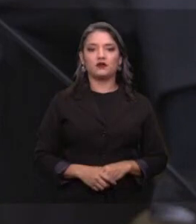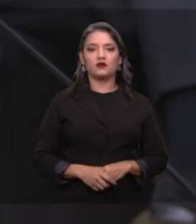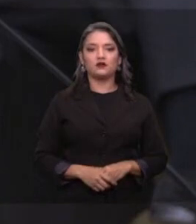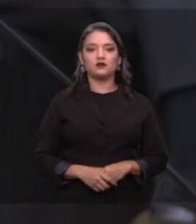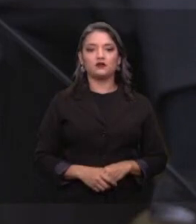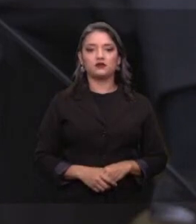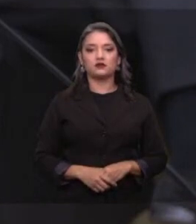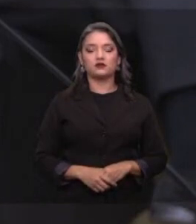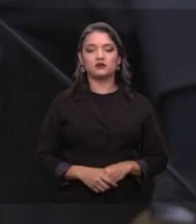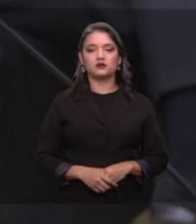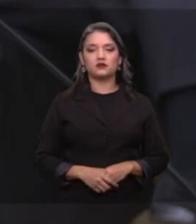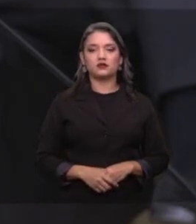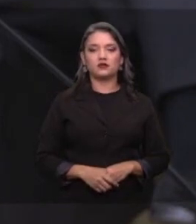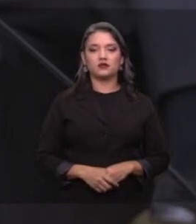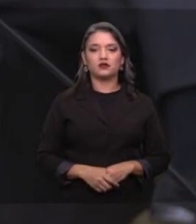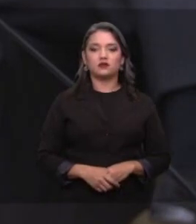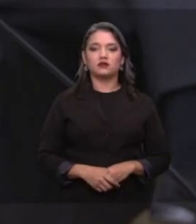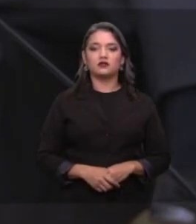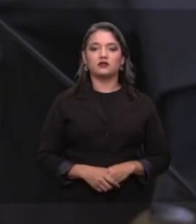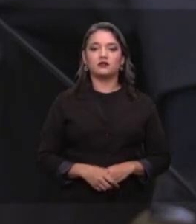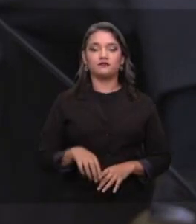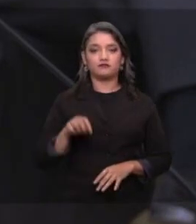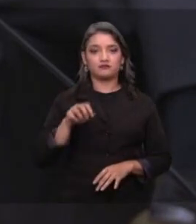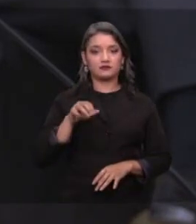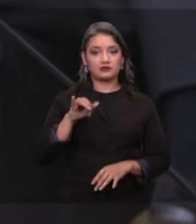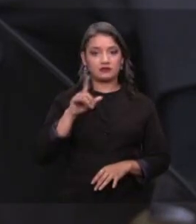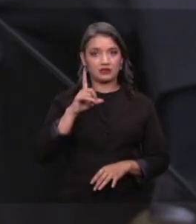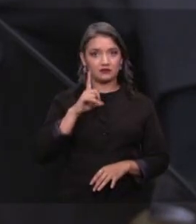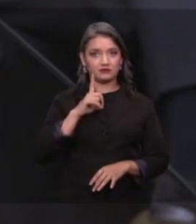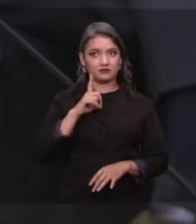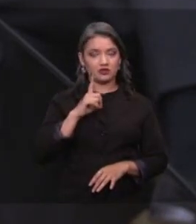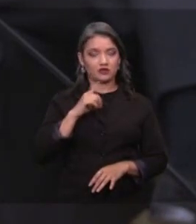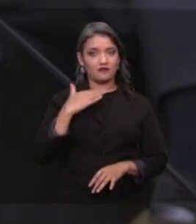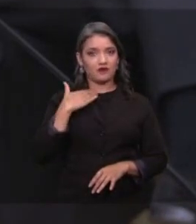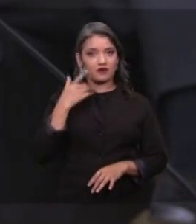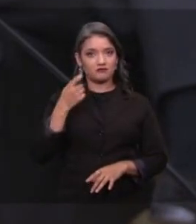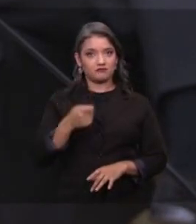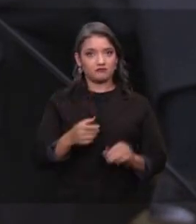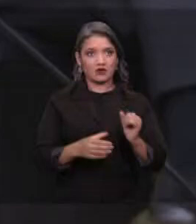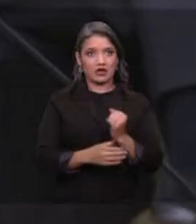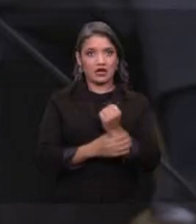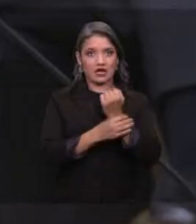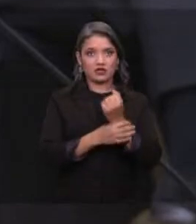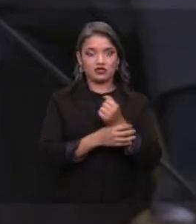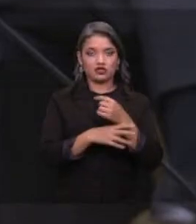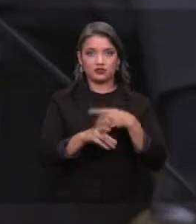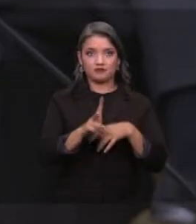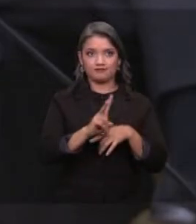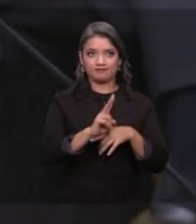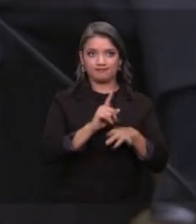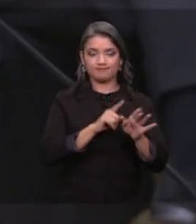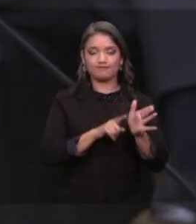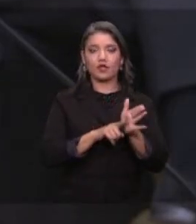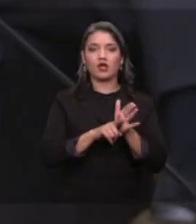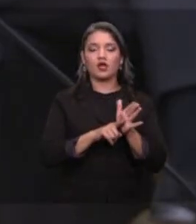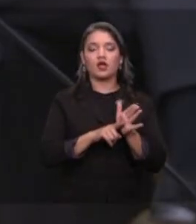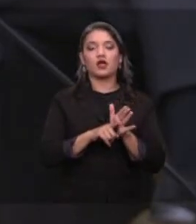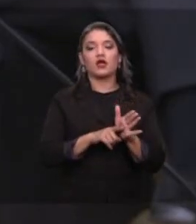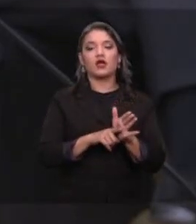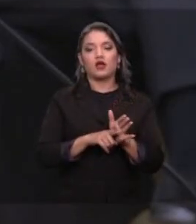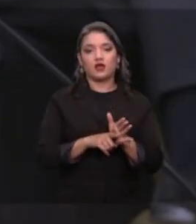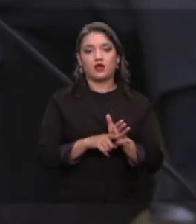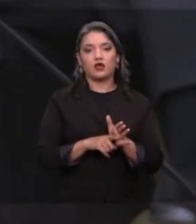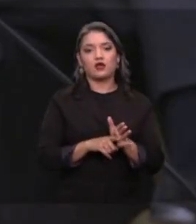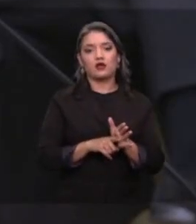penso que a eventual implementação do juiz das garantias, tal como previsto na lei aprovada,